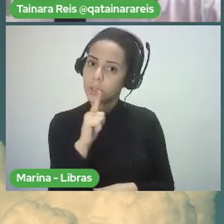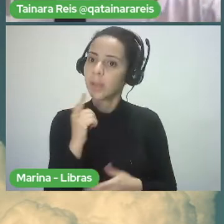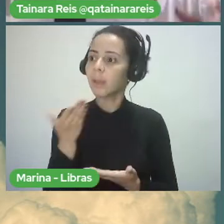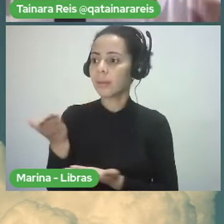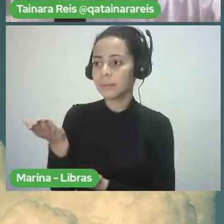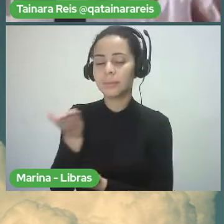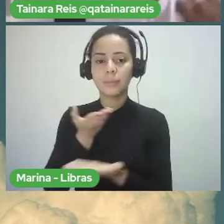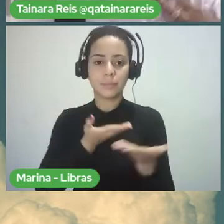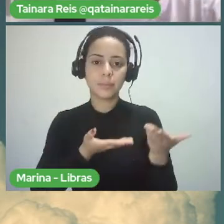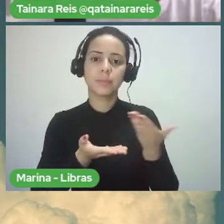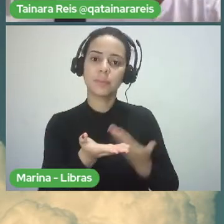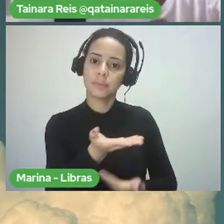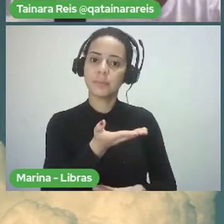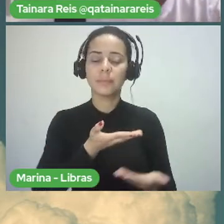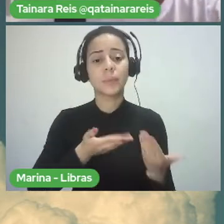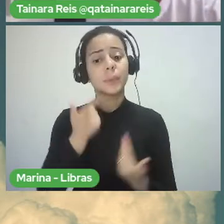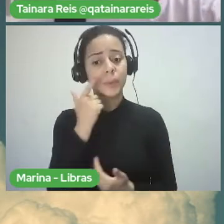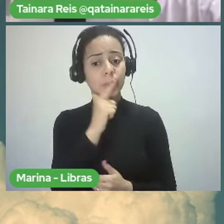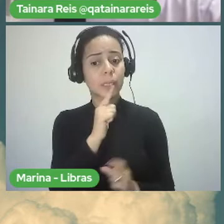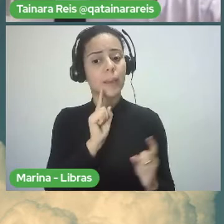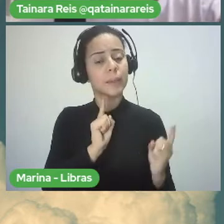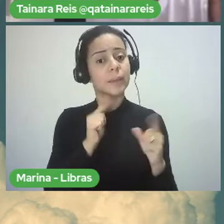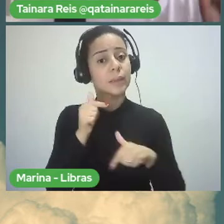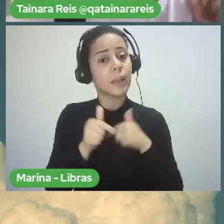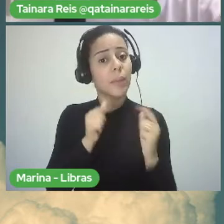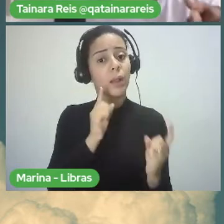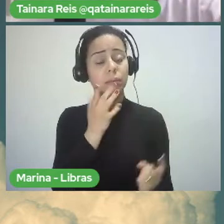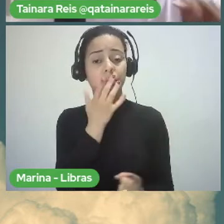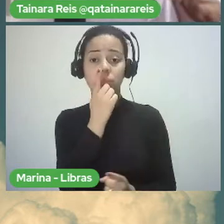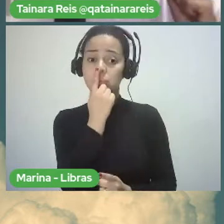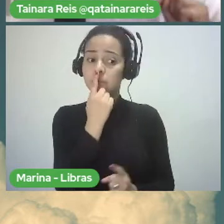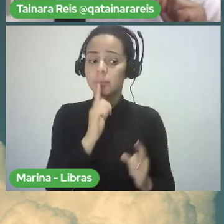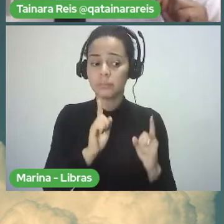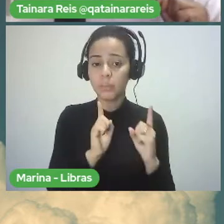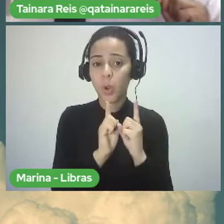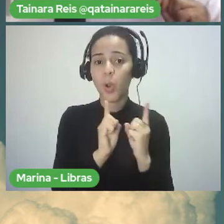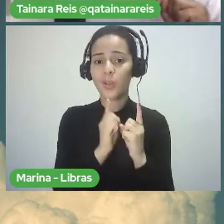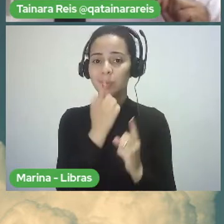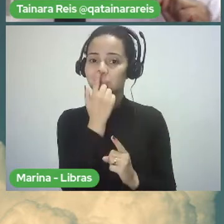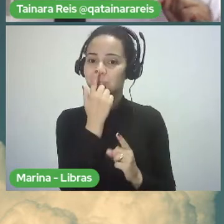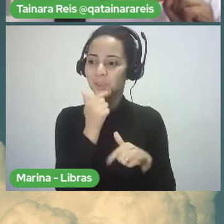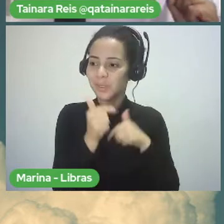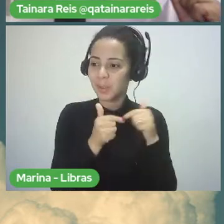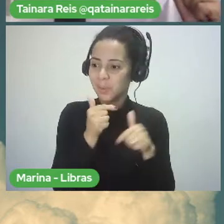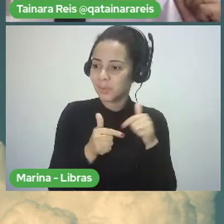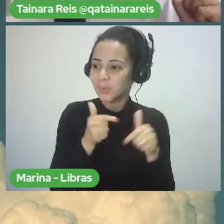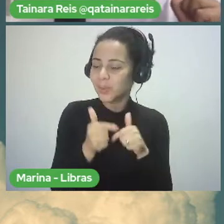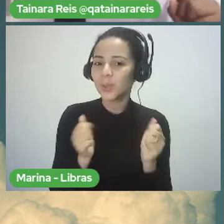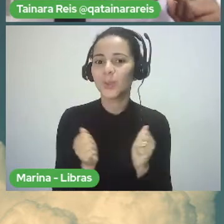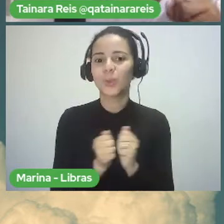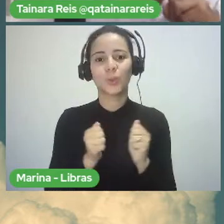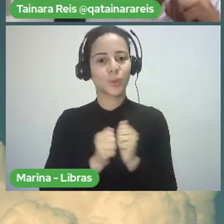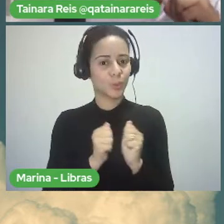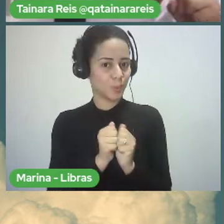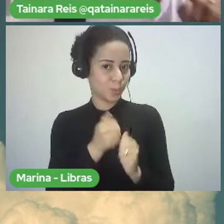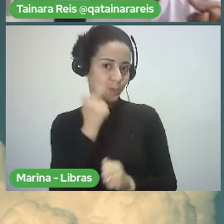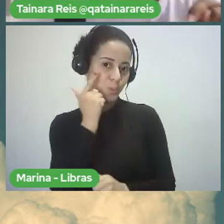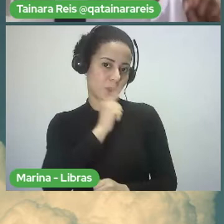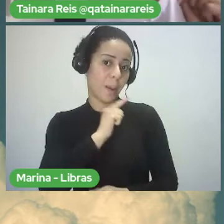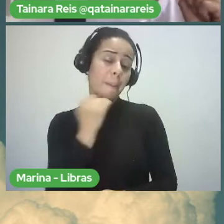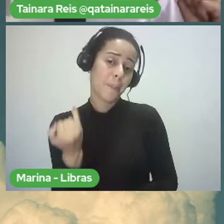Essa proximidade vai ajudar o time a entender quais necessidades que a cliente tem. Então, se a nossa cliente está sempre